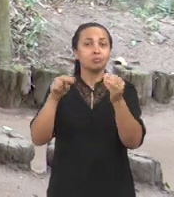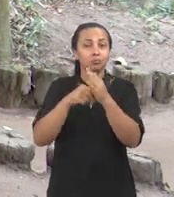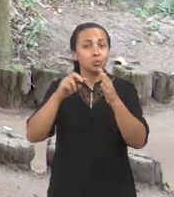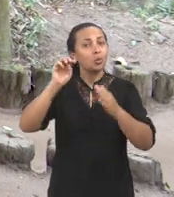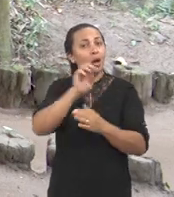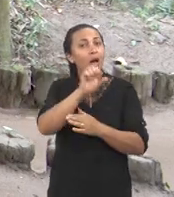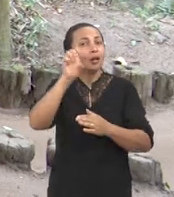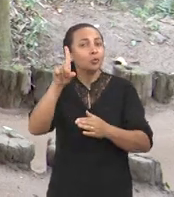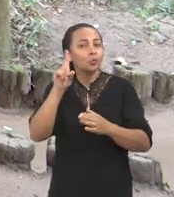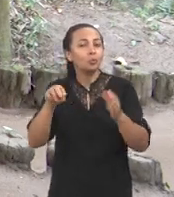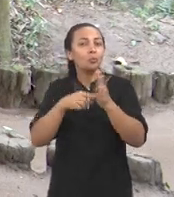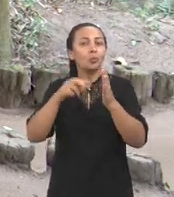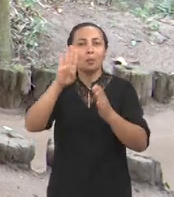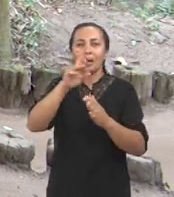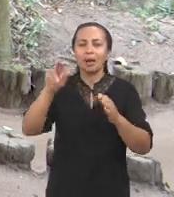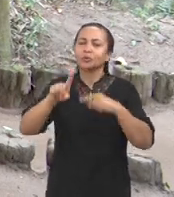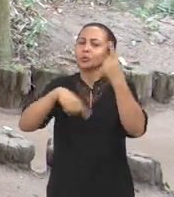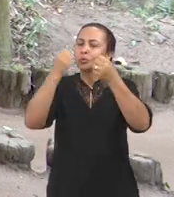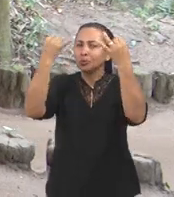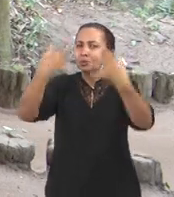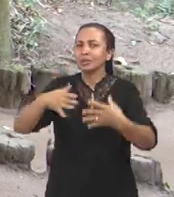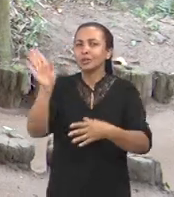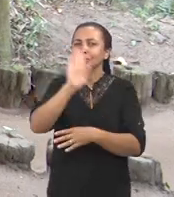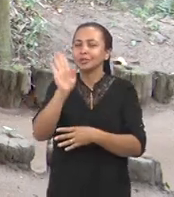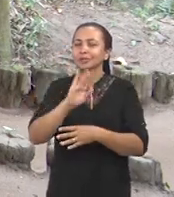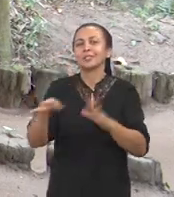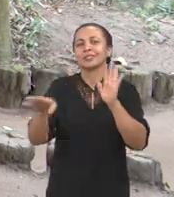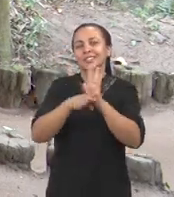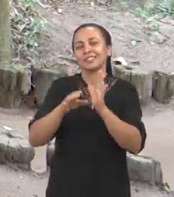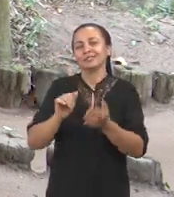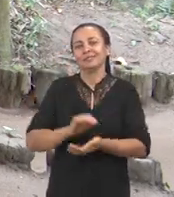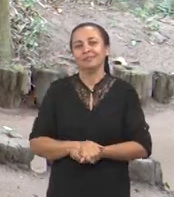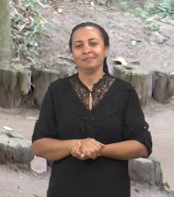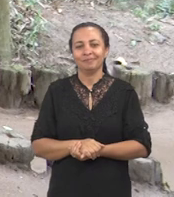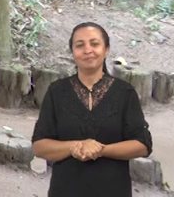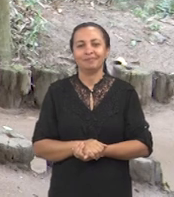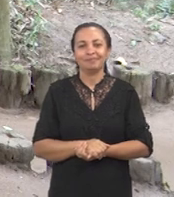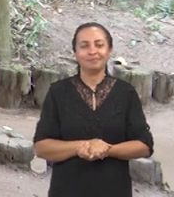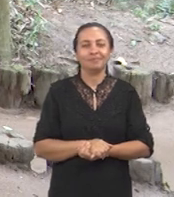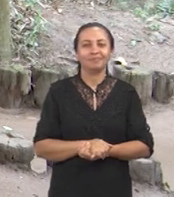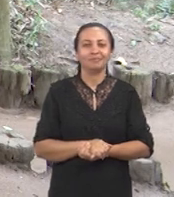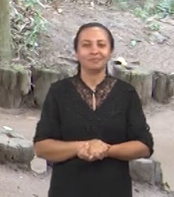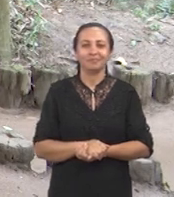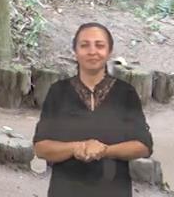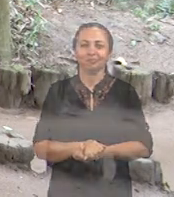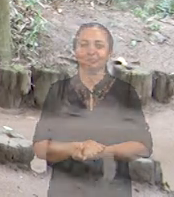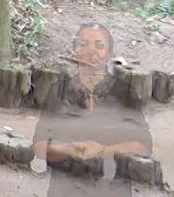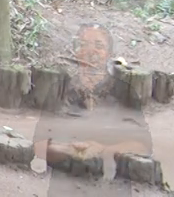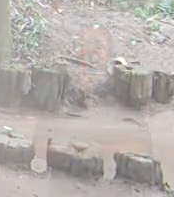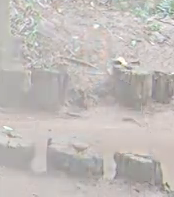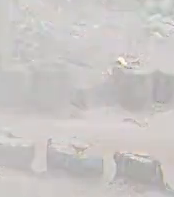Br que a gente explica por aqui no próximo programa tchau tchau e até lá